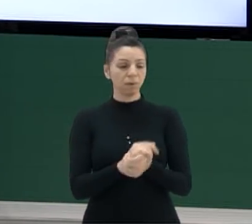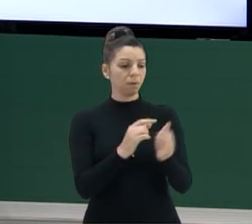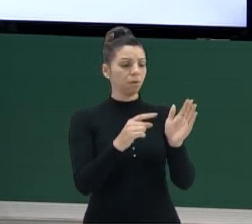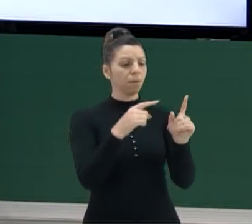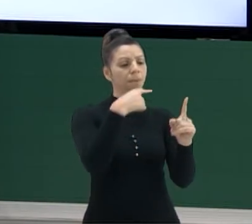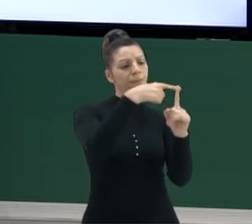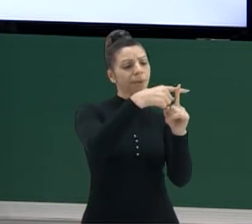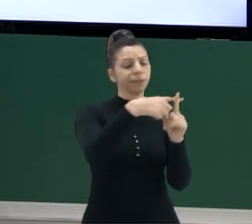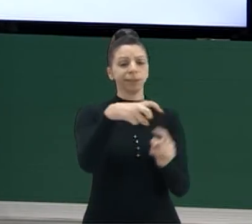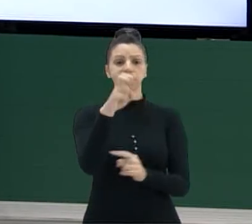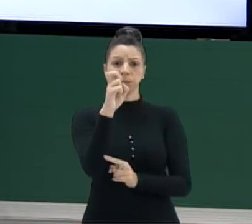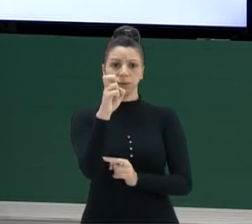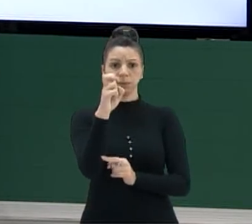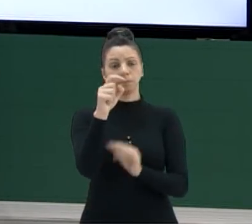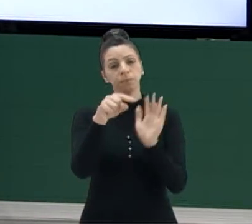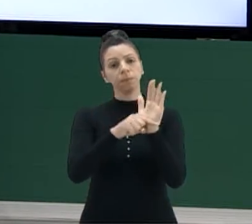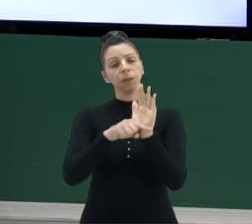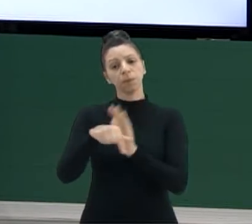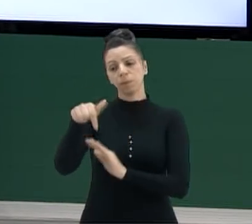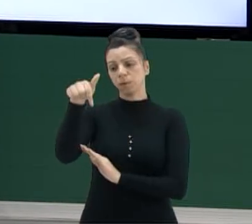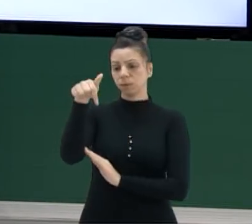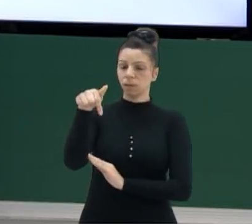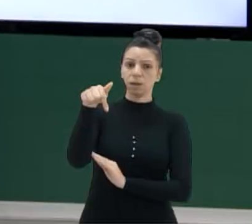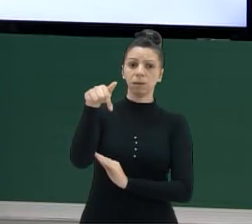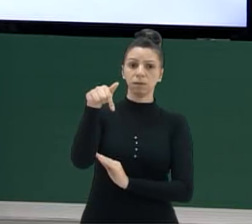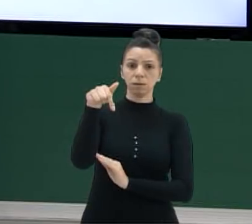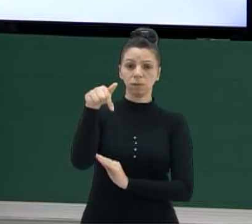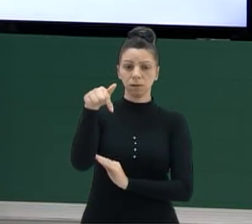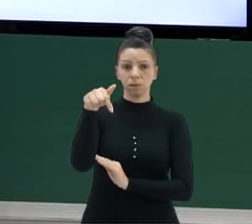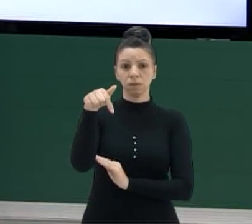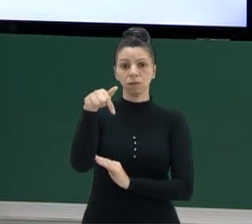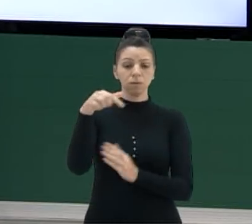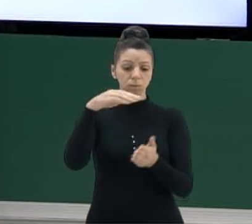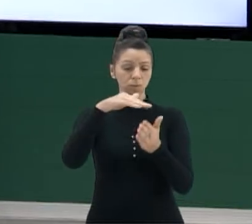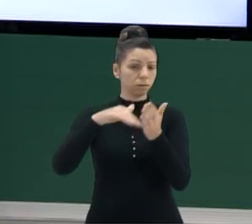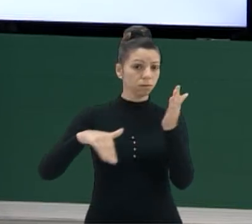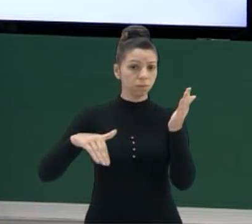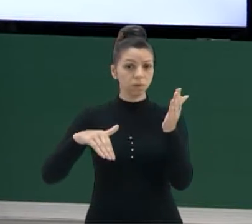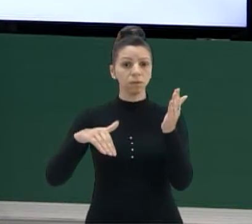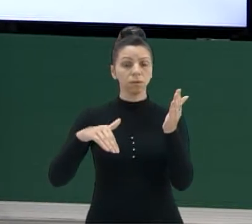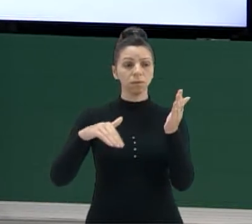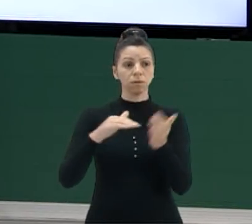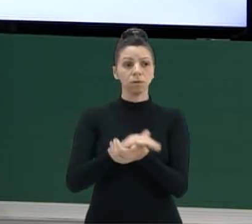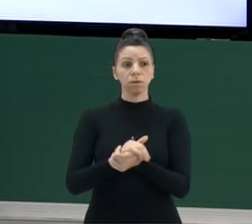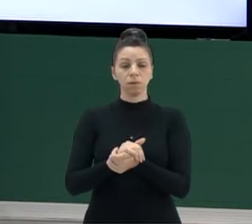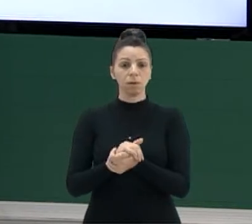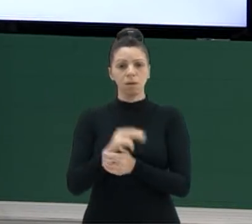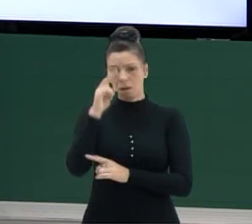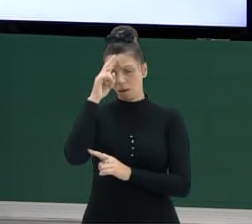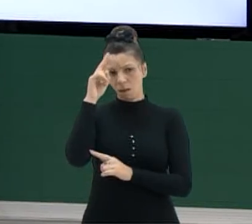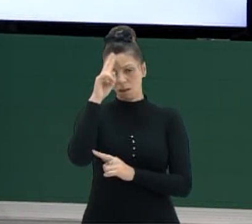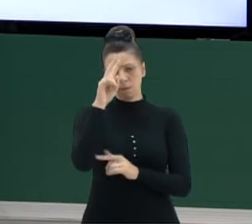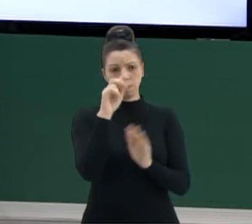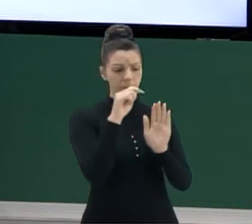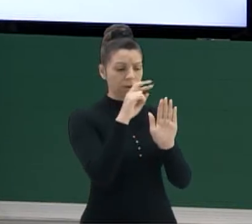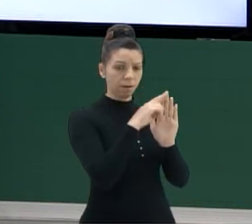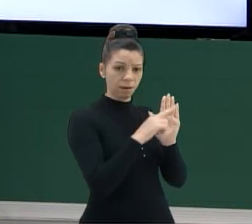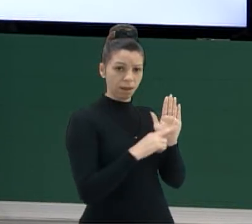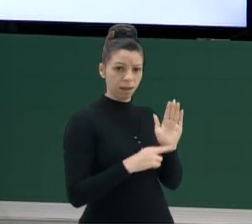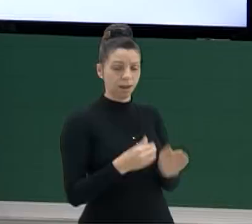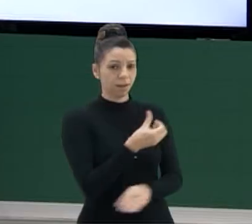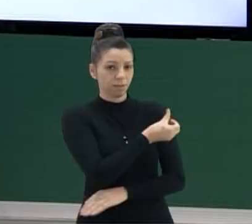menos 7, sinais diferentes, subtrai-se e permanece o sinal do número maior. Lembra a regrinha lá do sexto